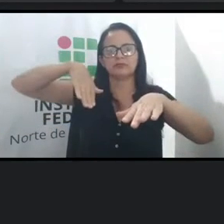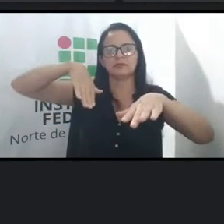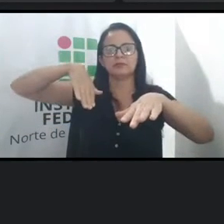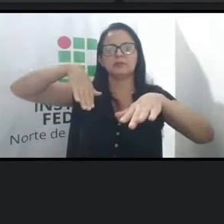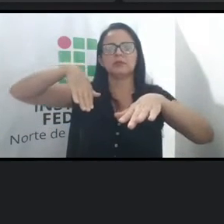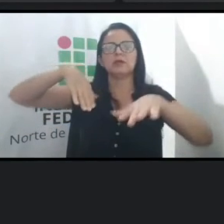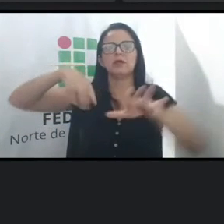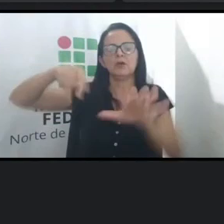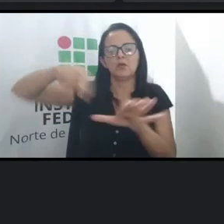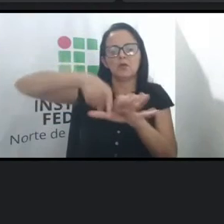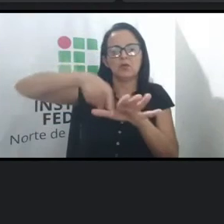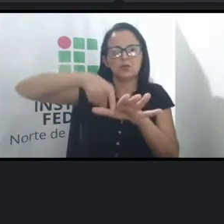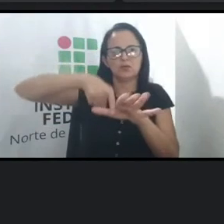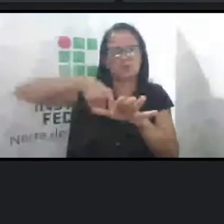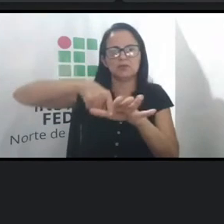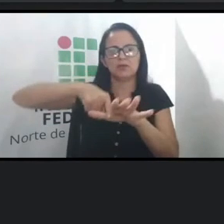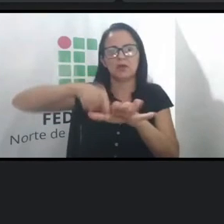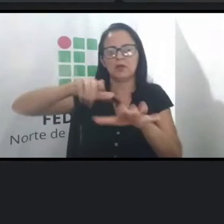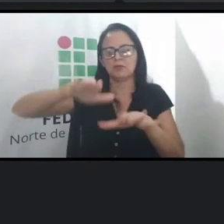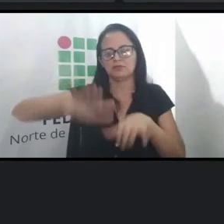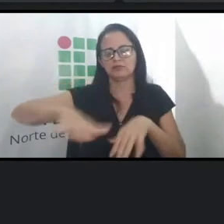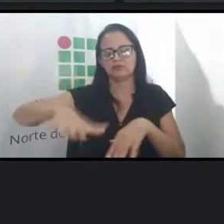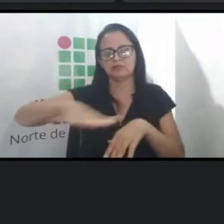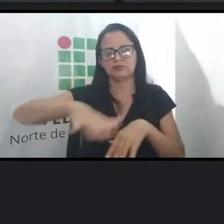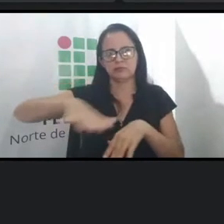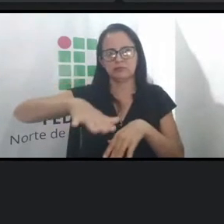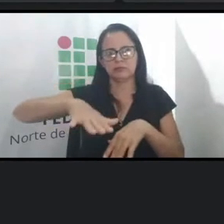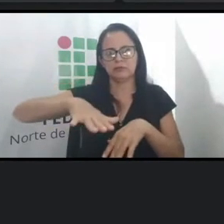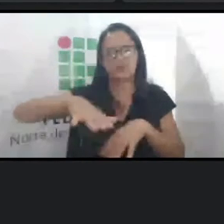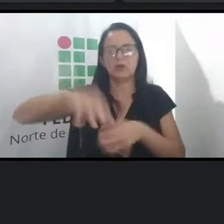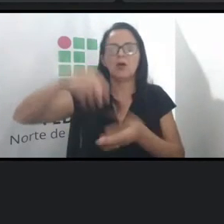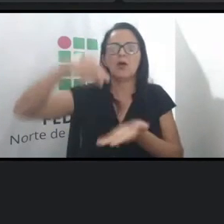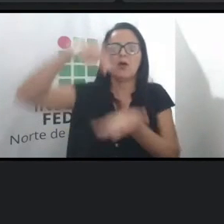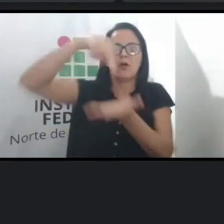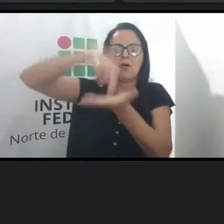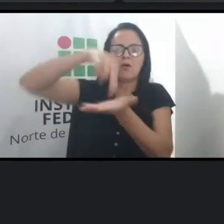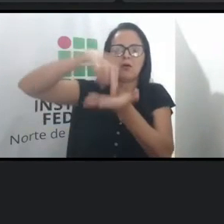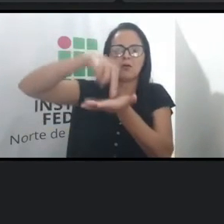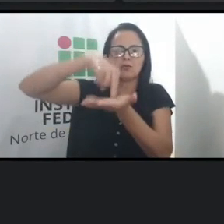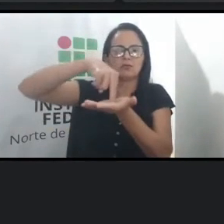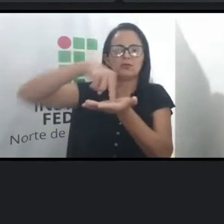com filtro de linha ali, com uma tomada, né? Se esse